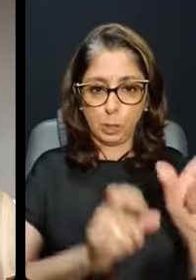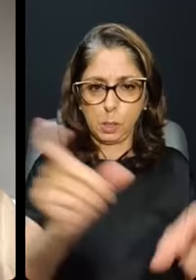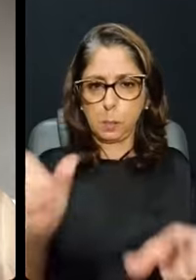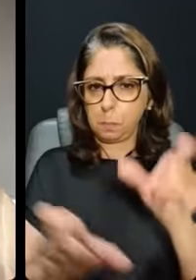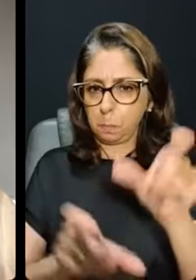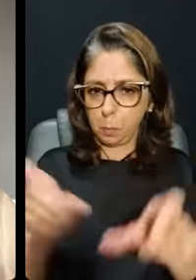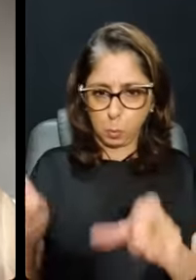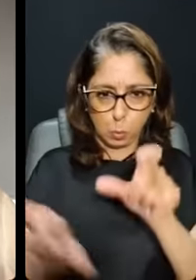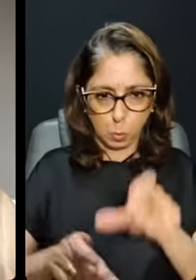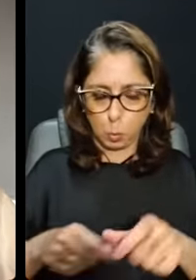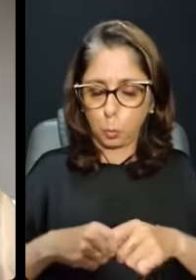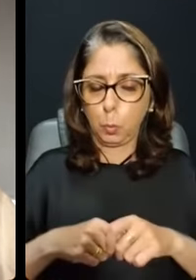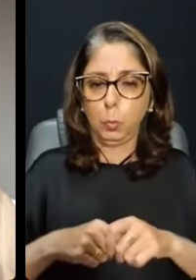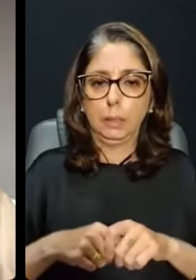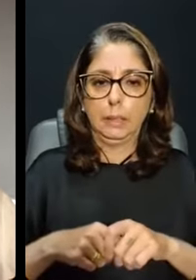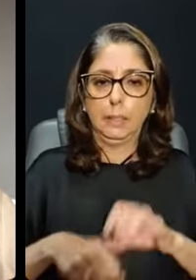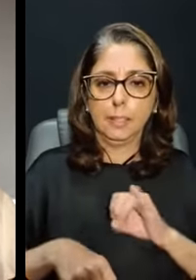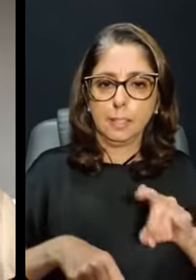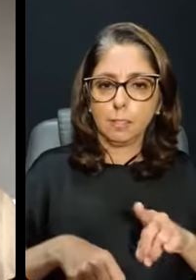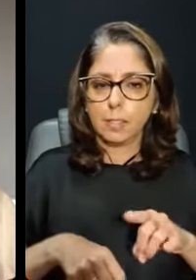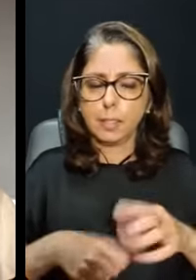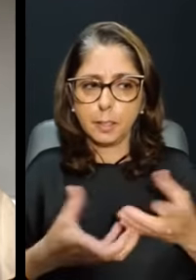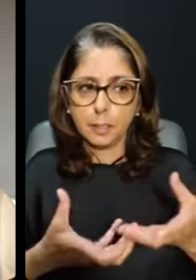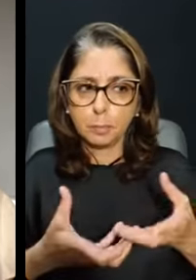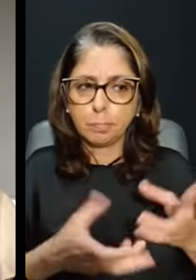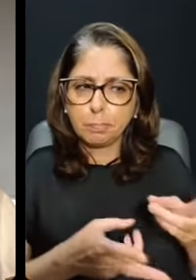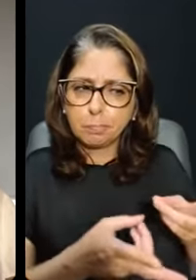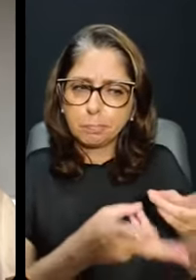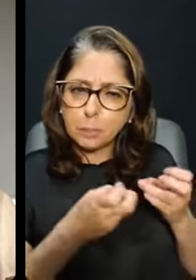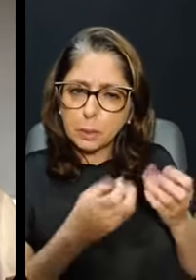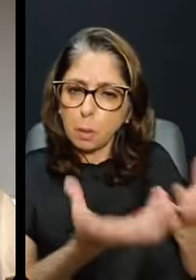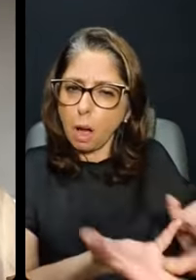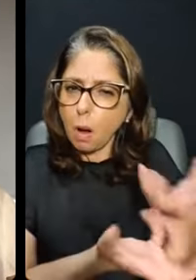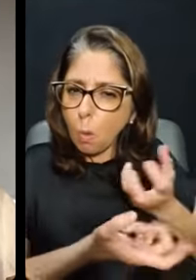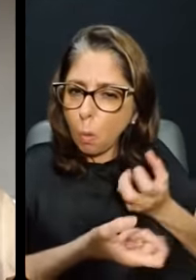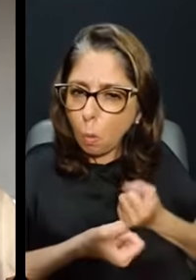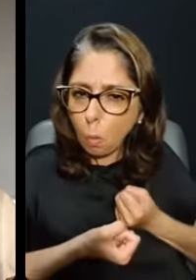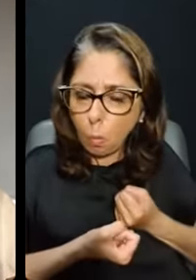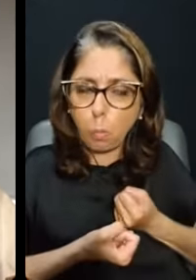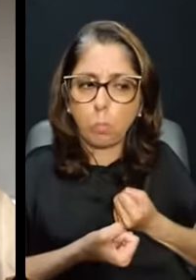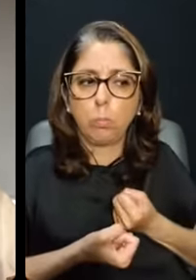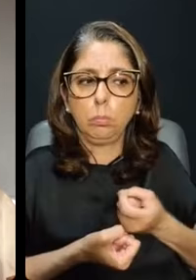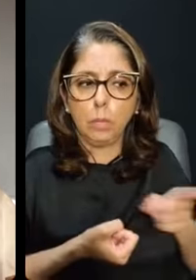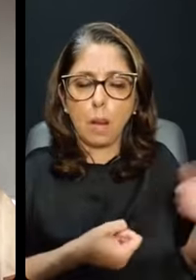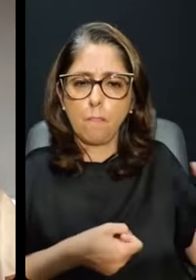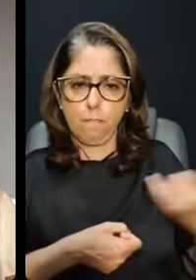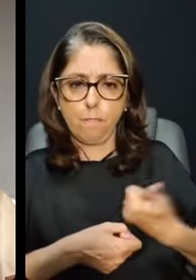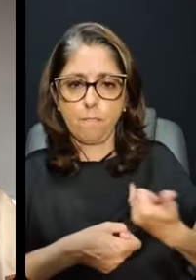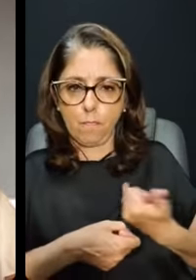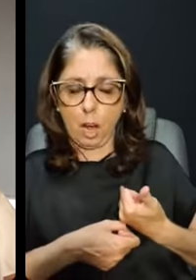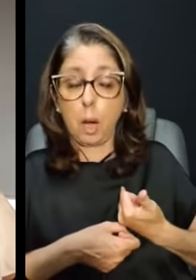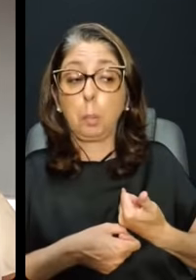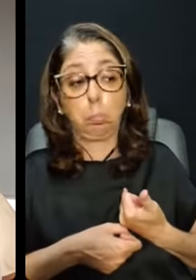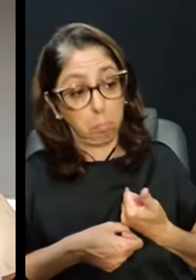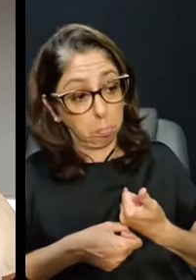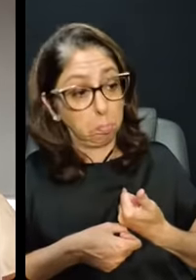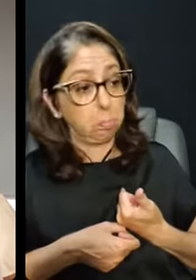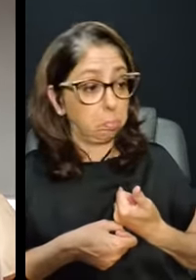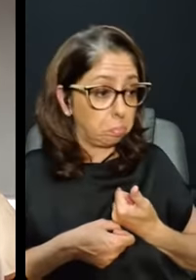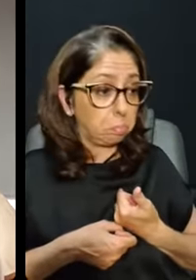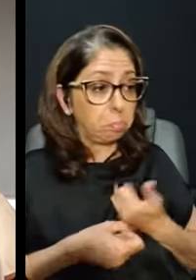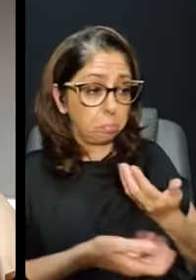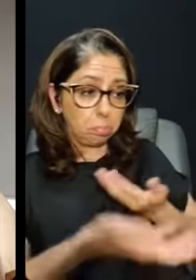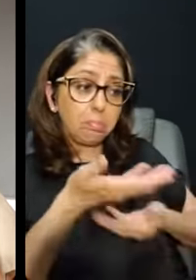a escutar a necessidade do outro, observar esse universo e realmente trazer